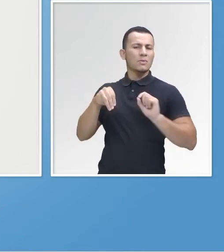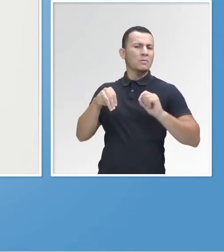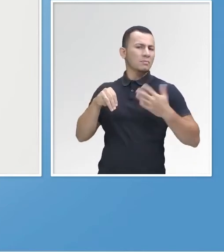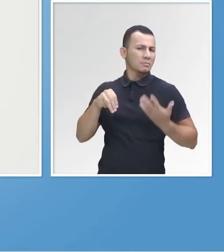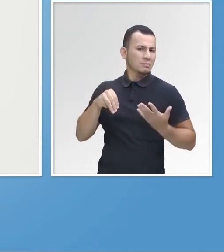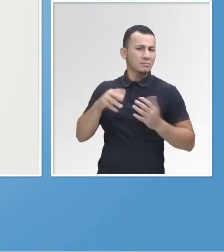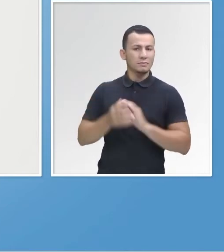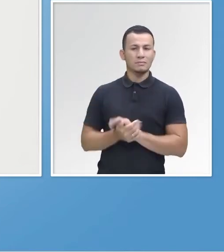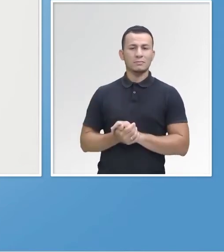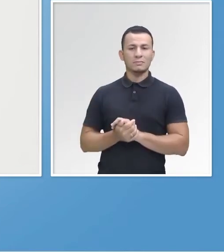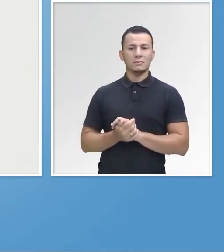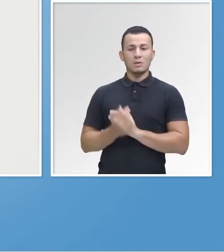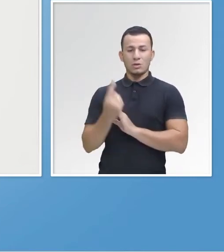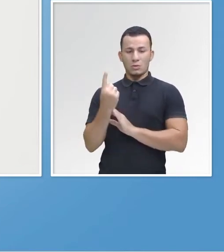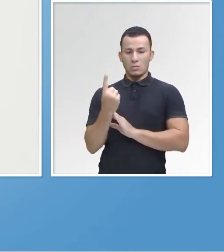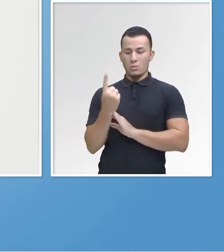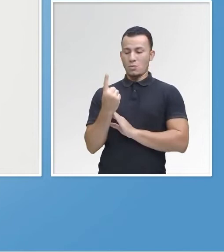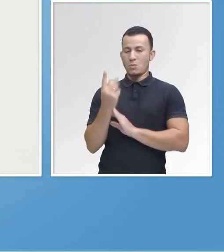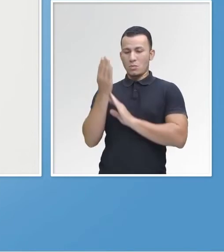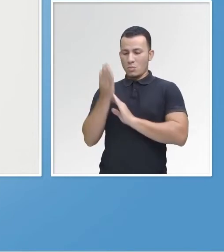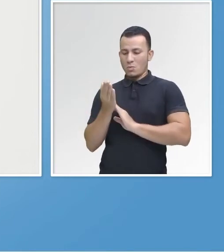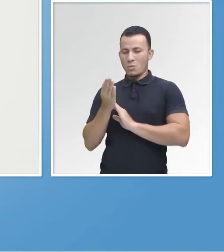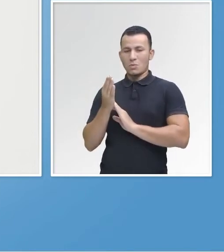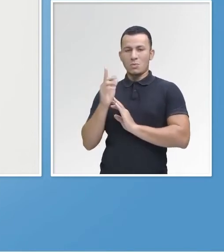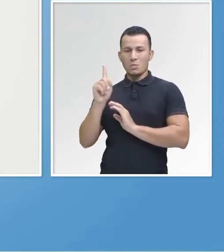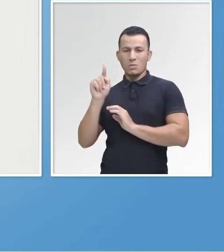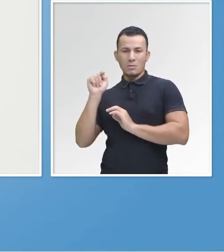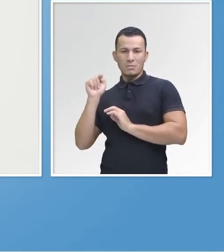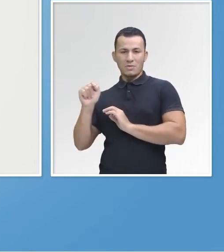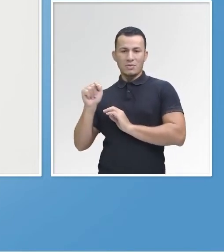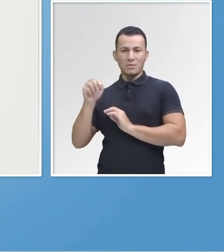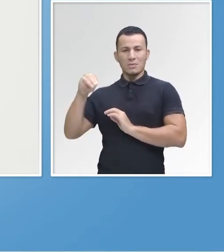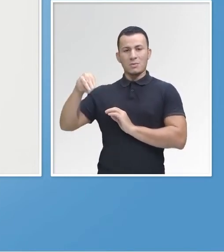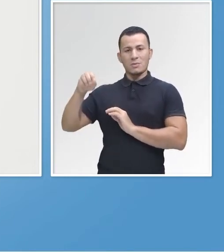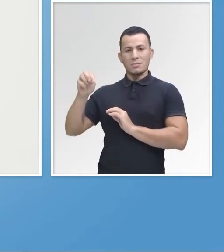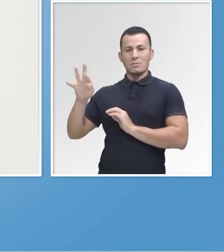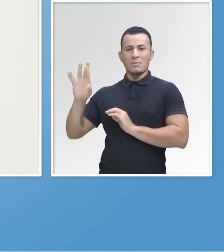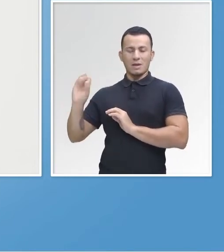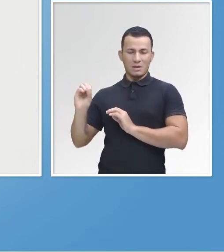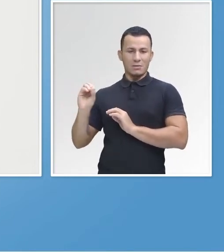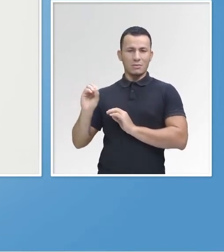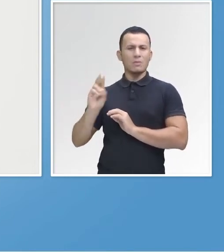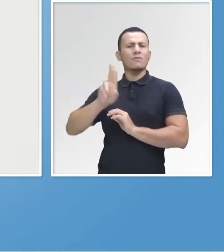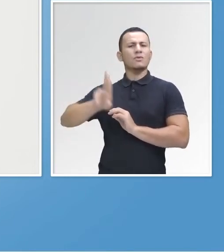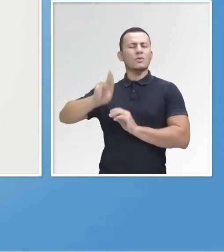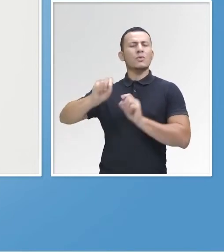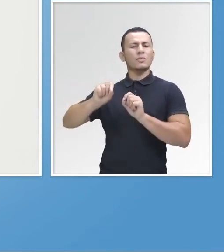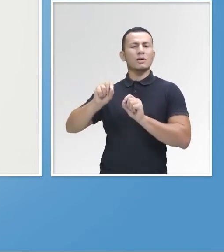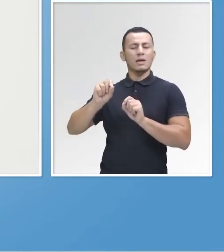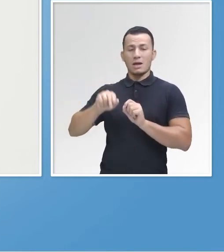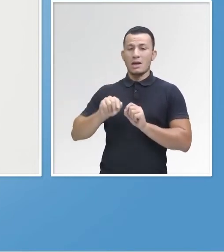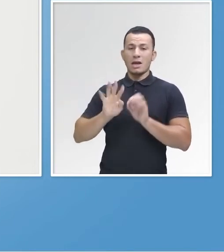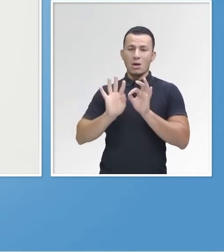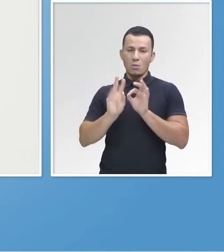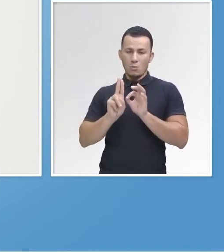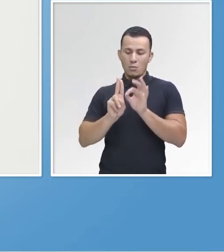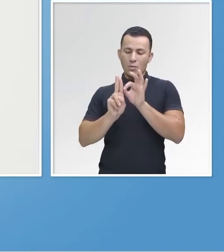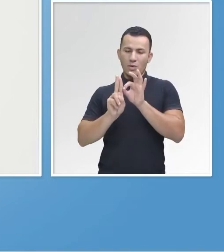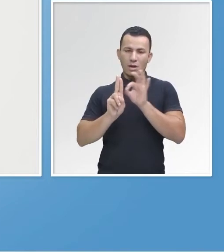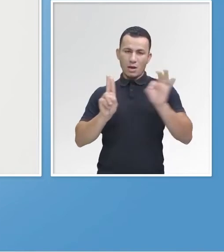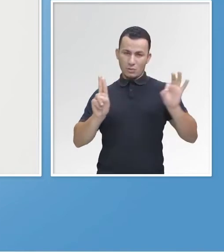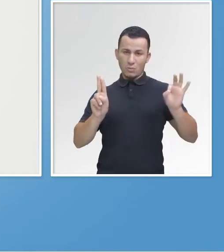um milésimo de metro Tá certo isso é utilizei o que as unidades de